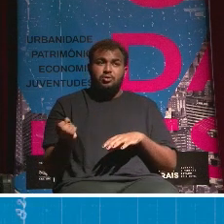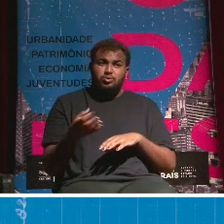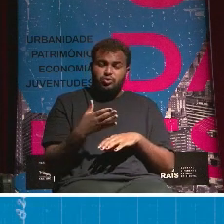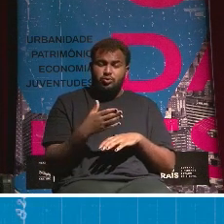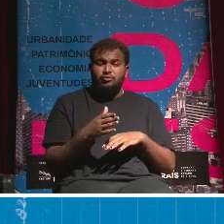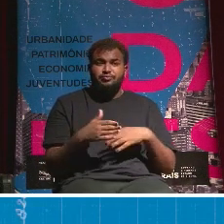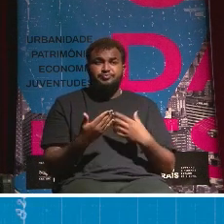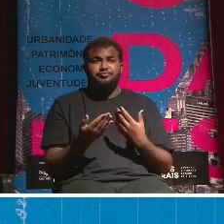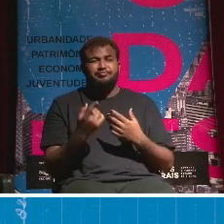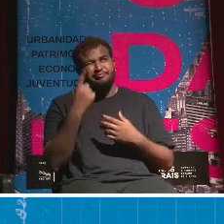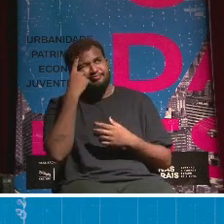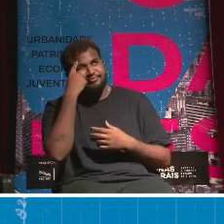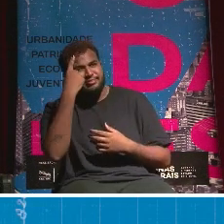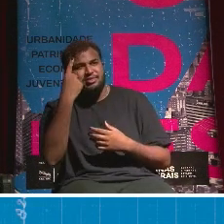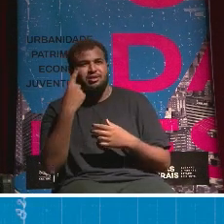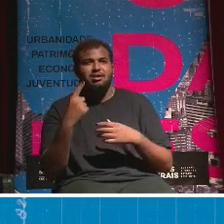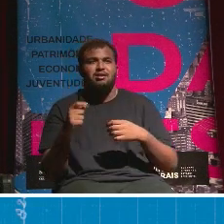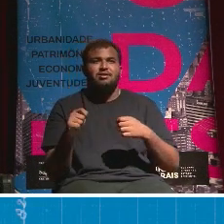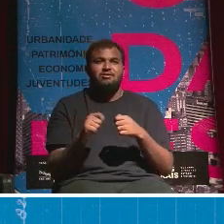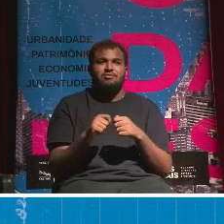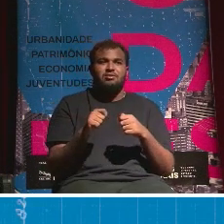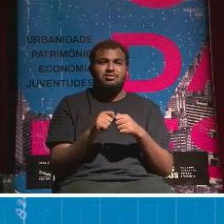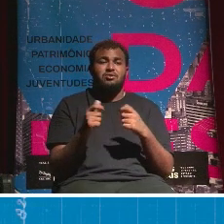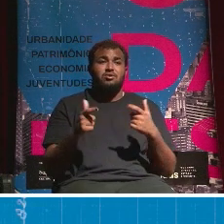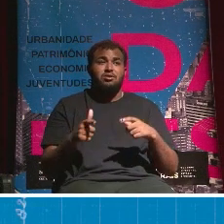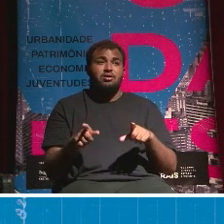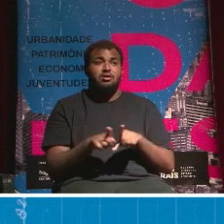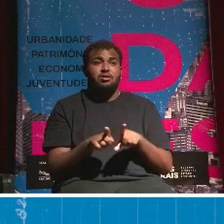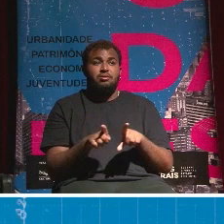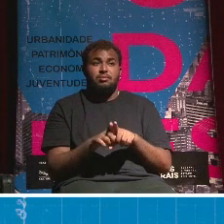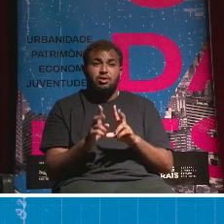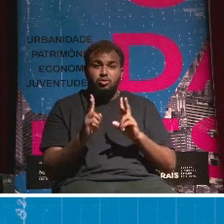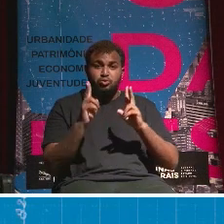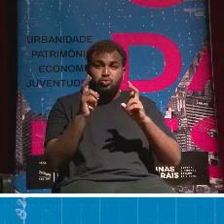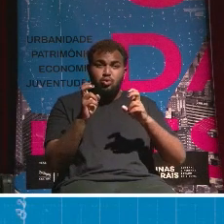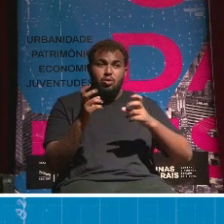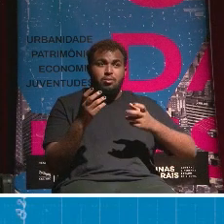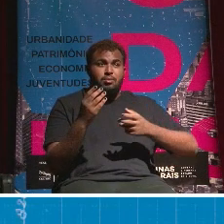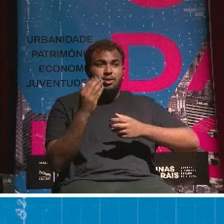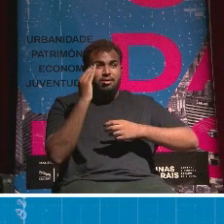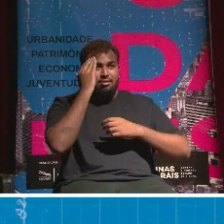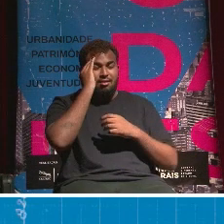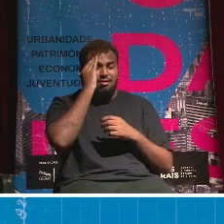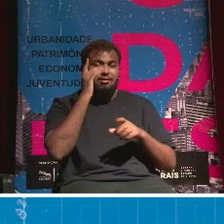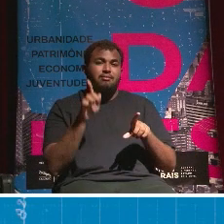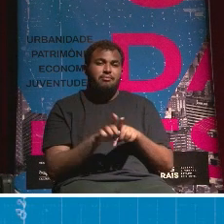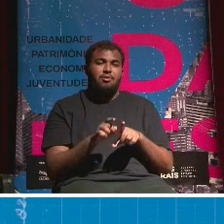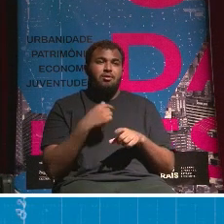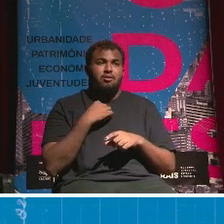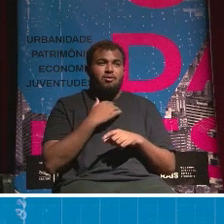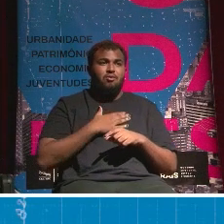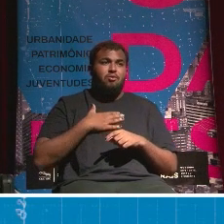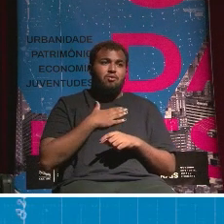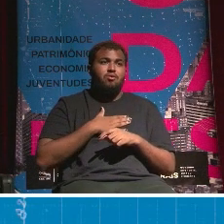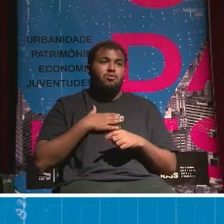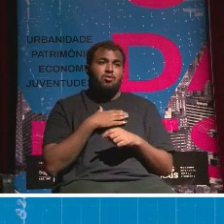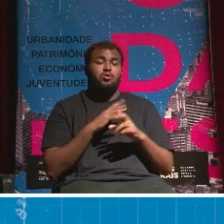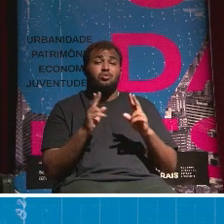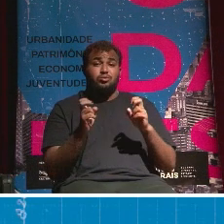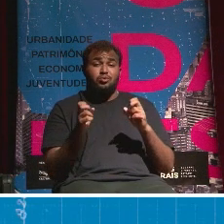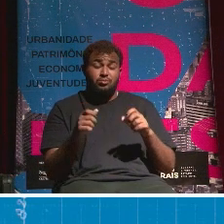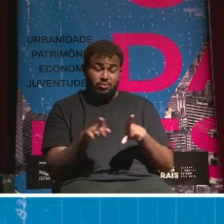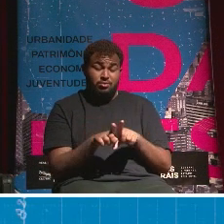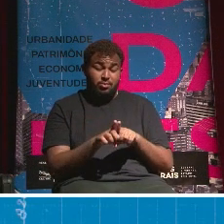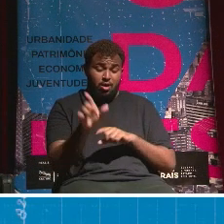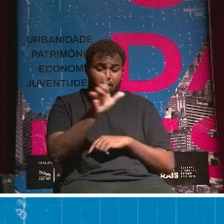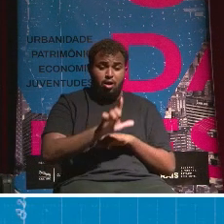ideia da proposta do fazer o lugar, que é o placemaking, sobre uma lógica. E aí eu gostei muito quando o Pinto Ribeiro falou das lógicas que orientam